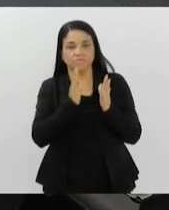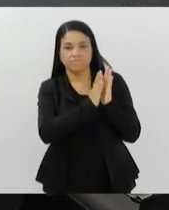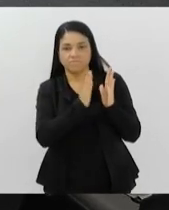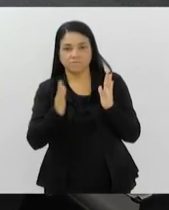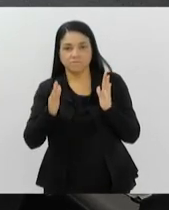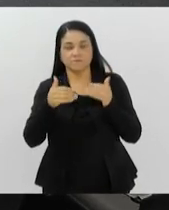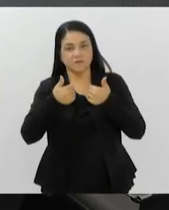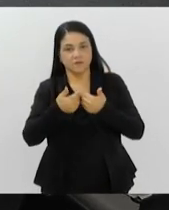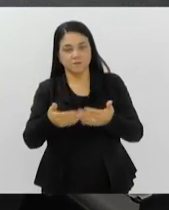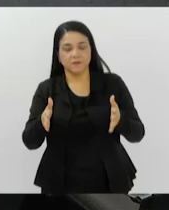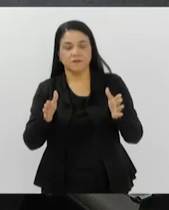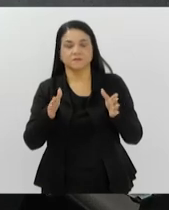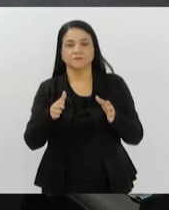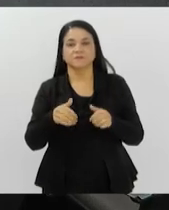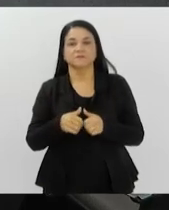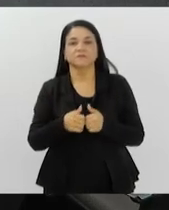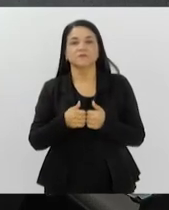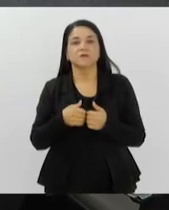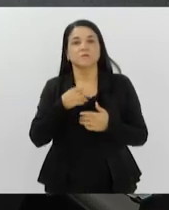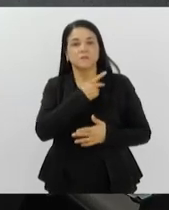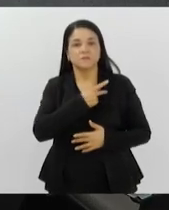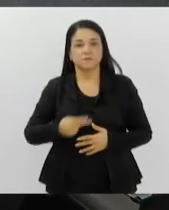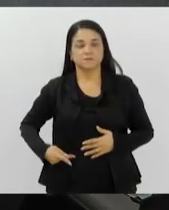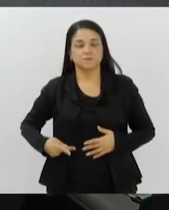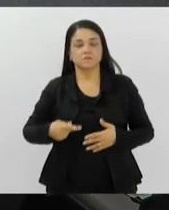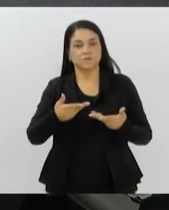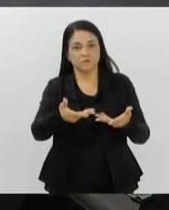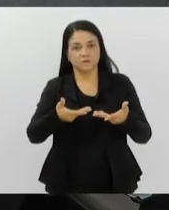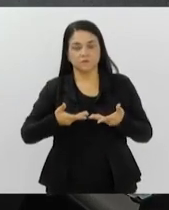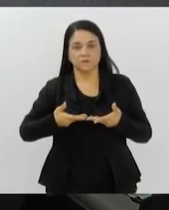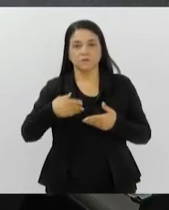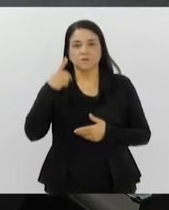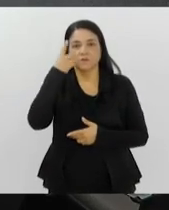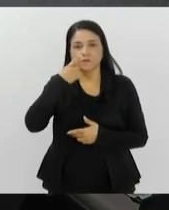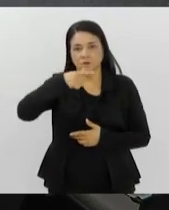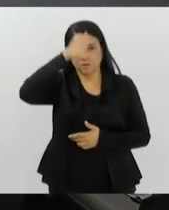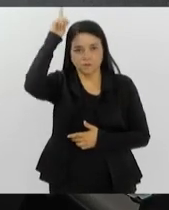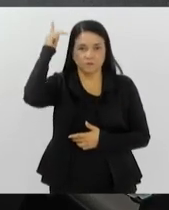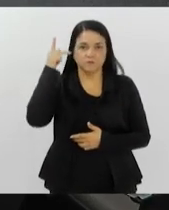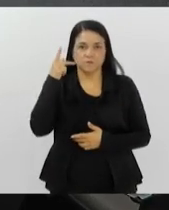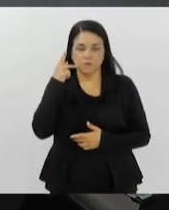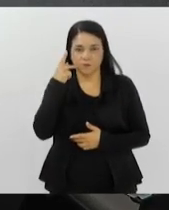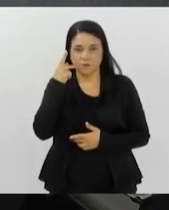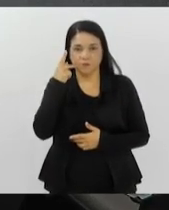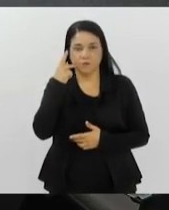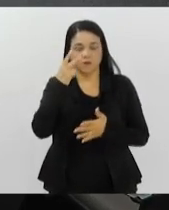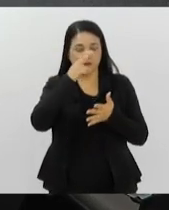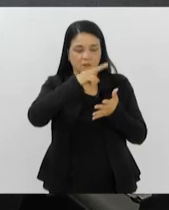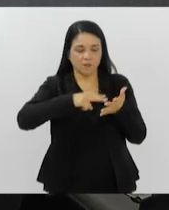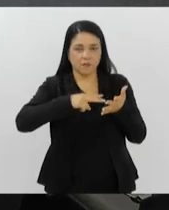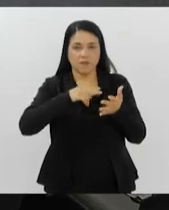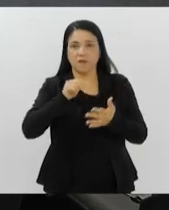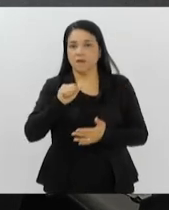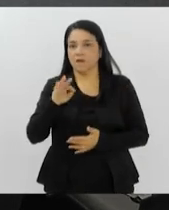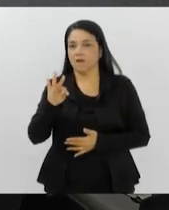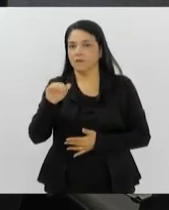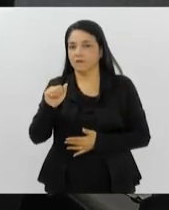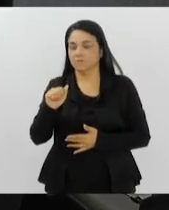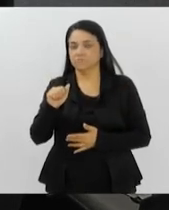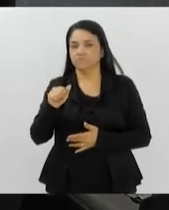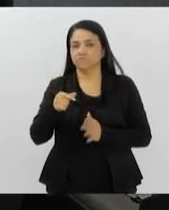Está aberta a sessão. A presidente convida o deputado Luiz Paulo Corrêa da Rocha para fazer a leitura da ata da sessão